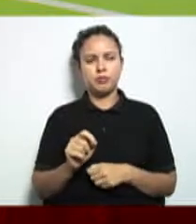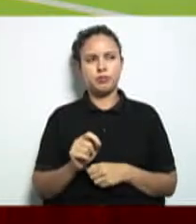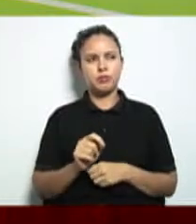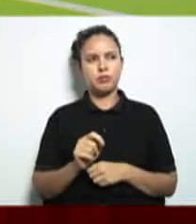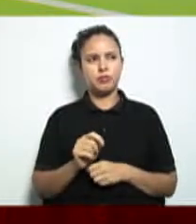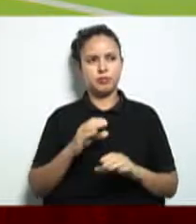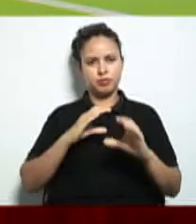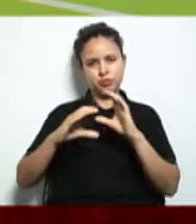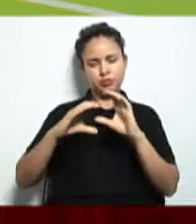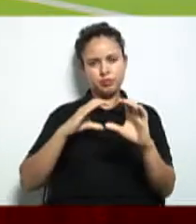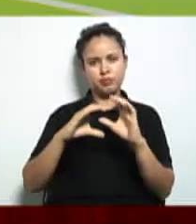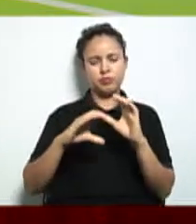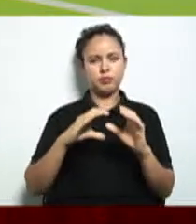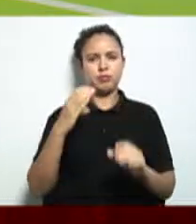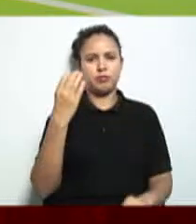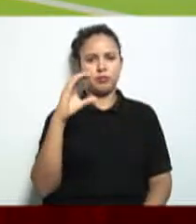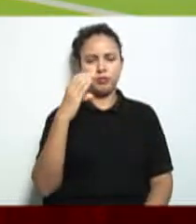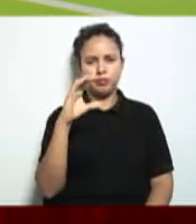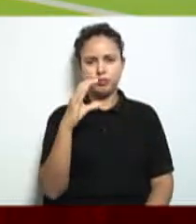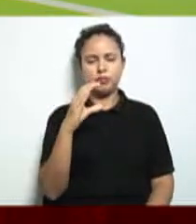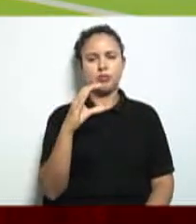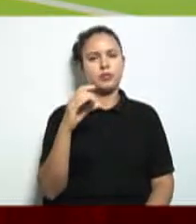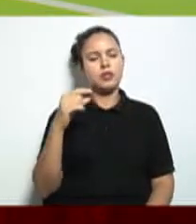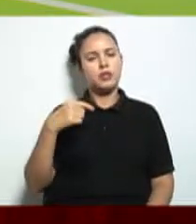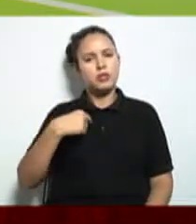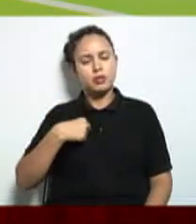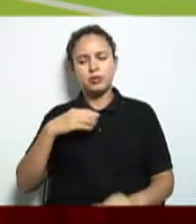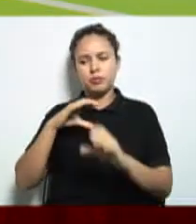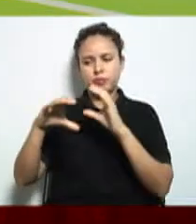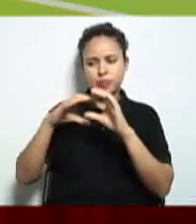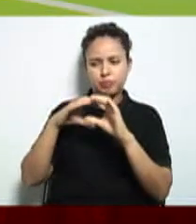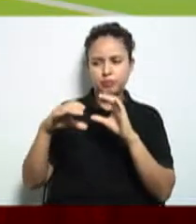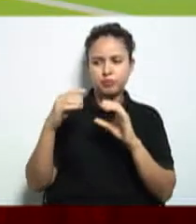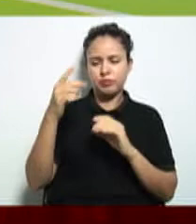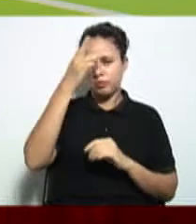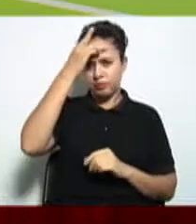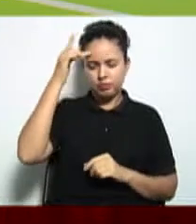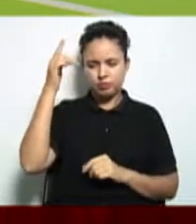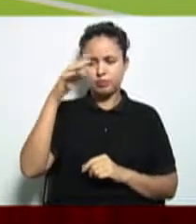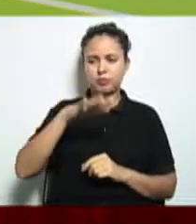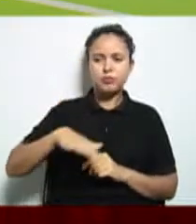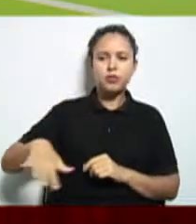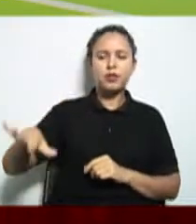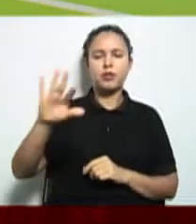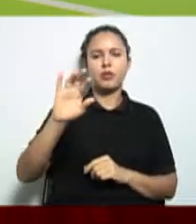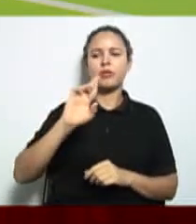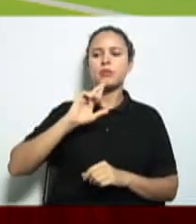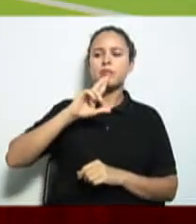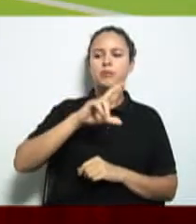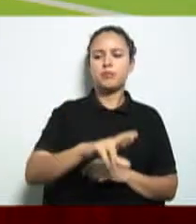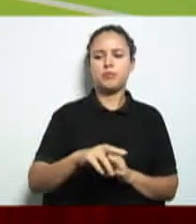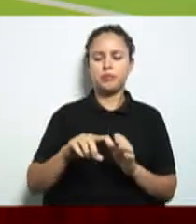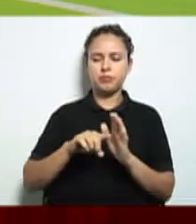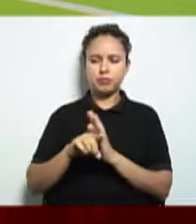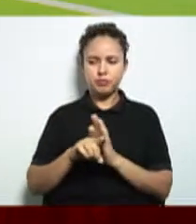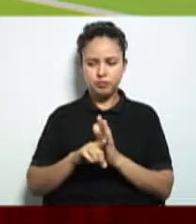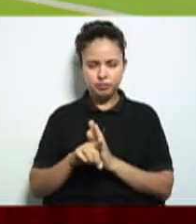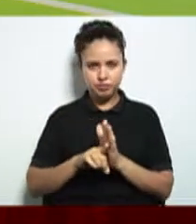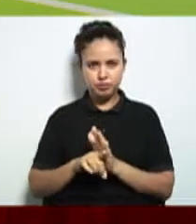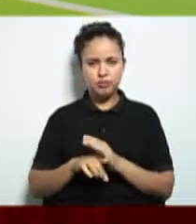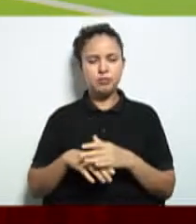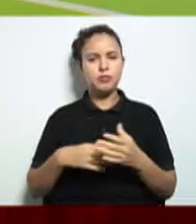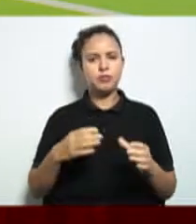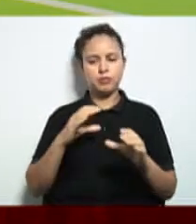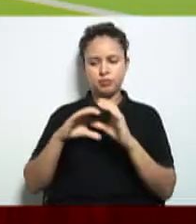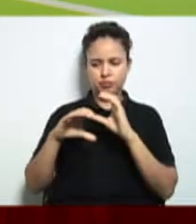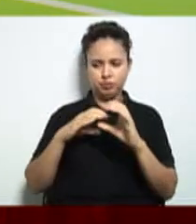uma comunicação científica. Eu estou comunicando com outras pessoas o resultado da minha pesquisa. E como a comunicação